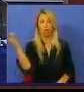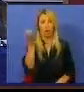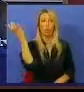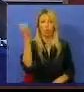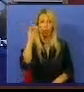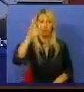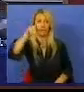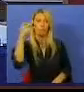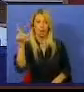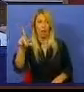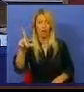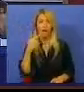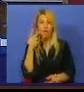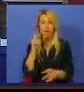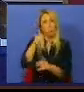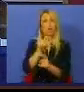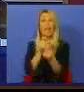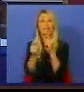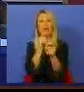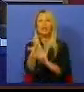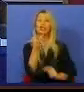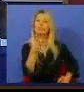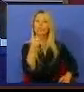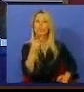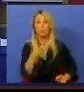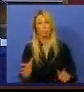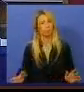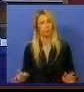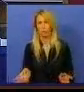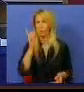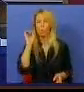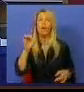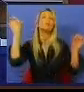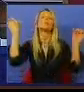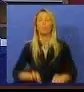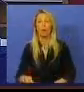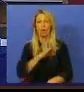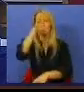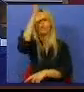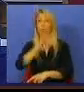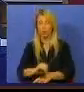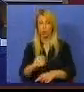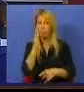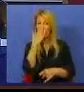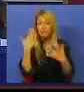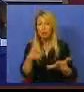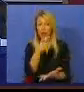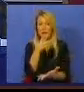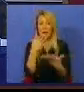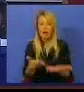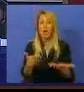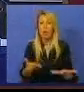estas entrevistas. Mas pior, senhor ministro, o que me parece de facto assombroso neste momento é perceber